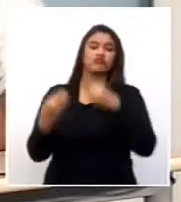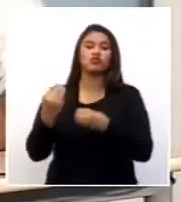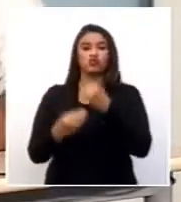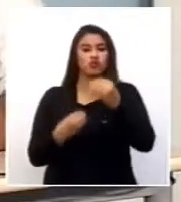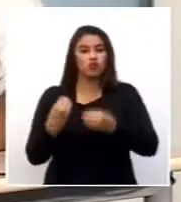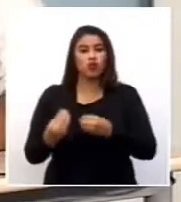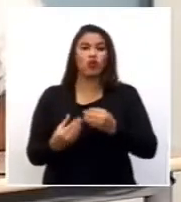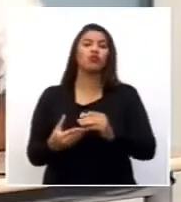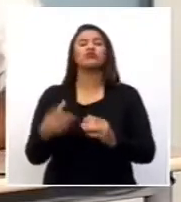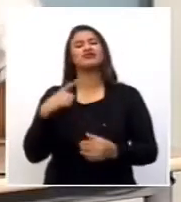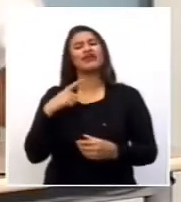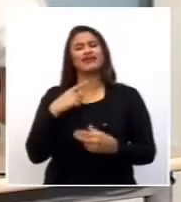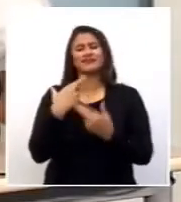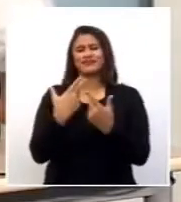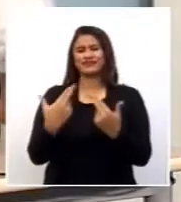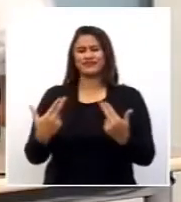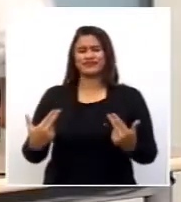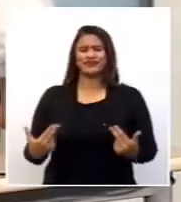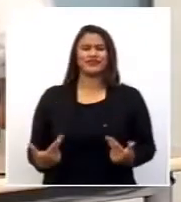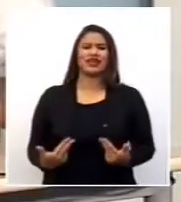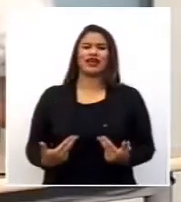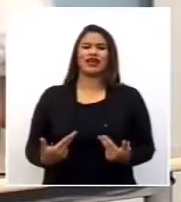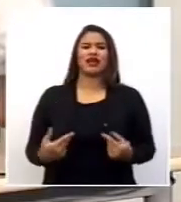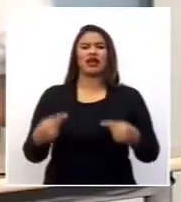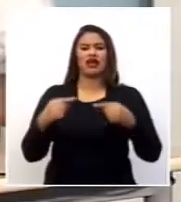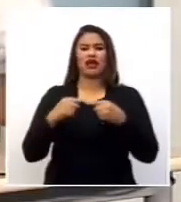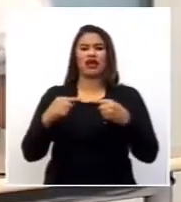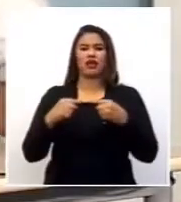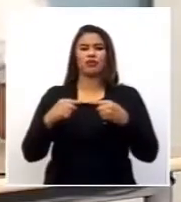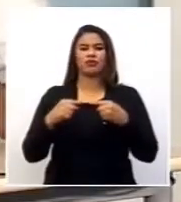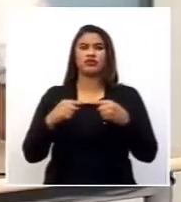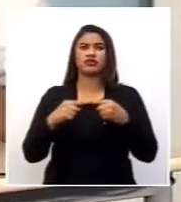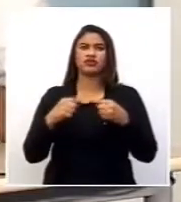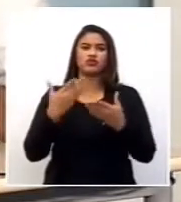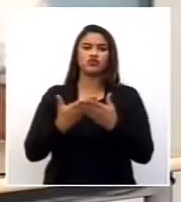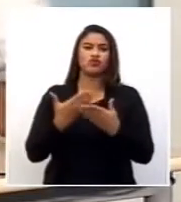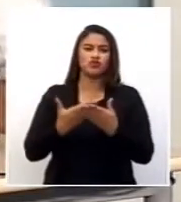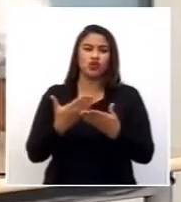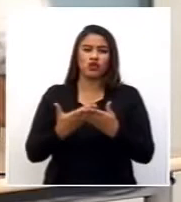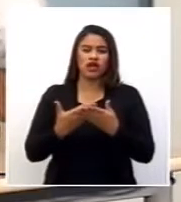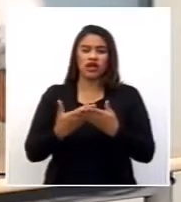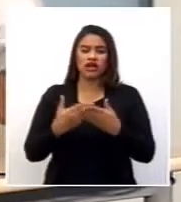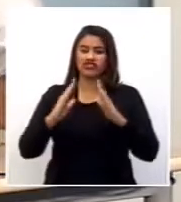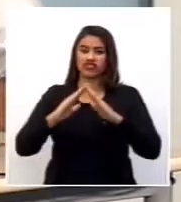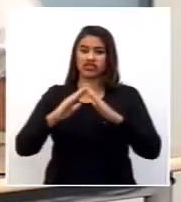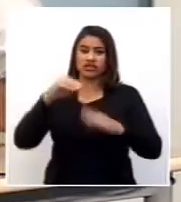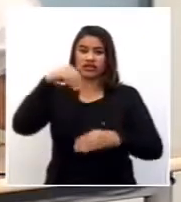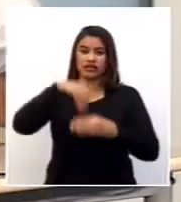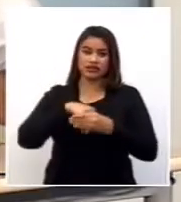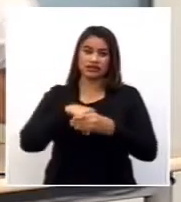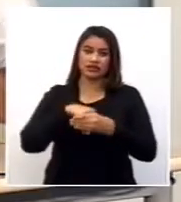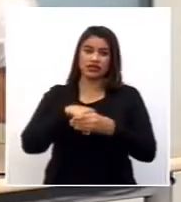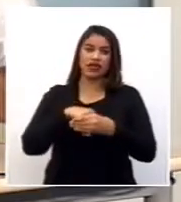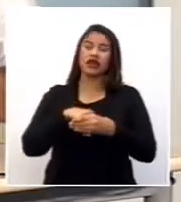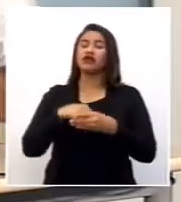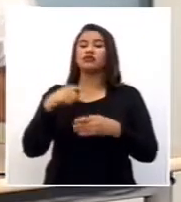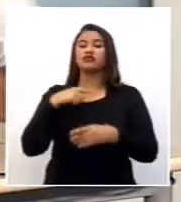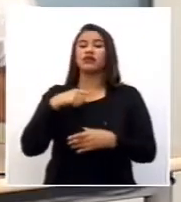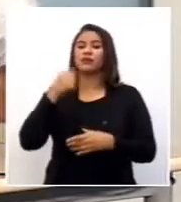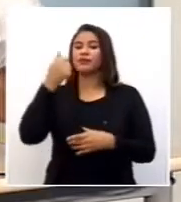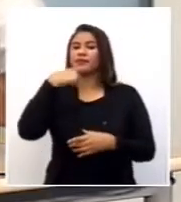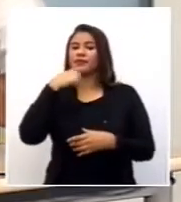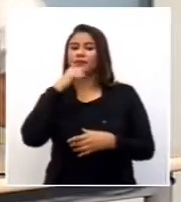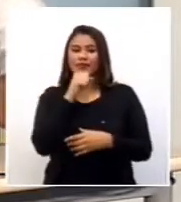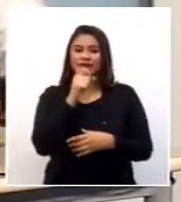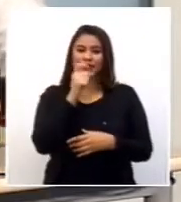vários momentos, momento que os estudantes estão em casa, eles têm os pais junto com